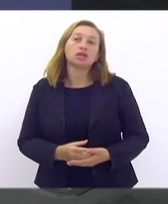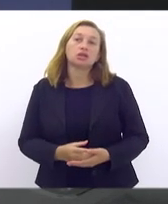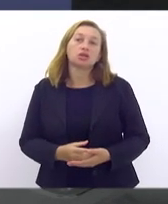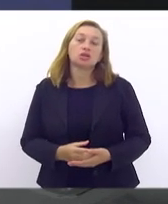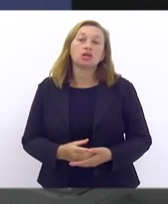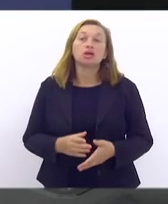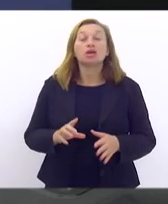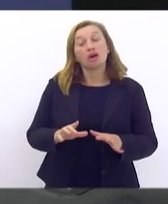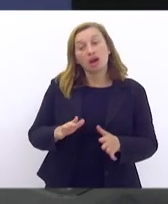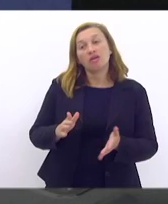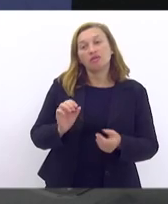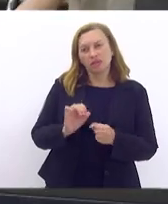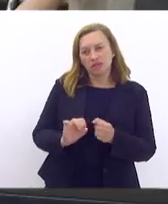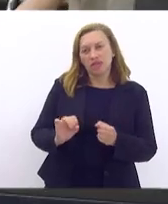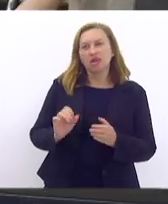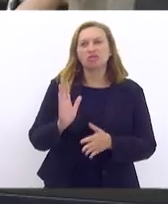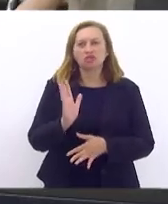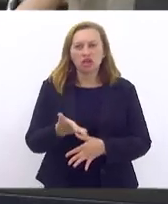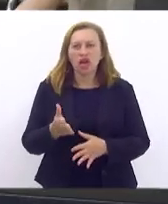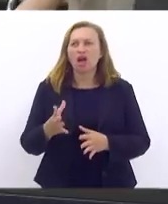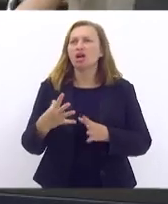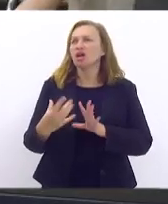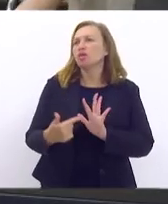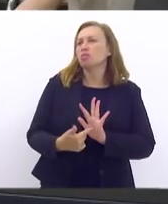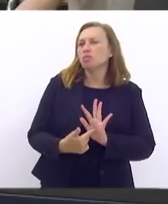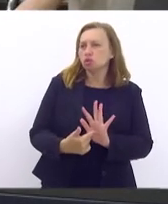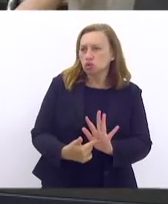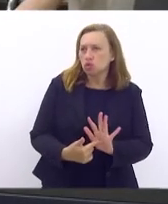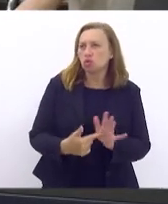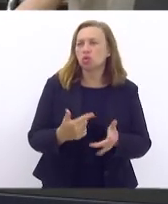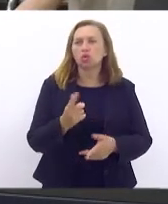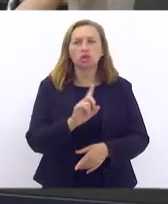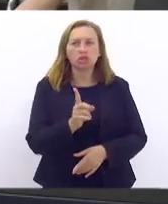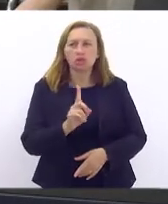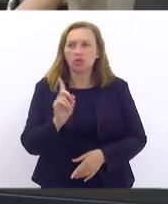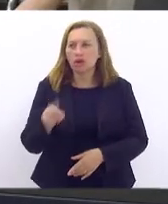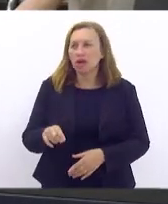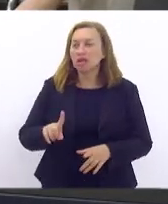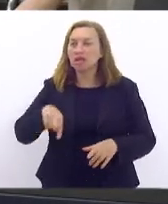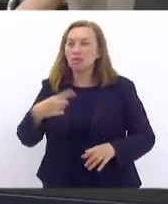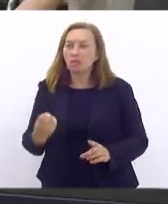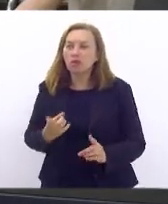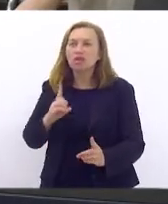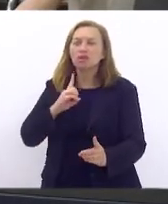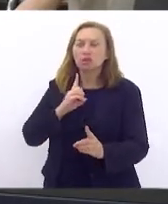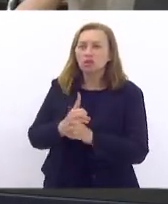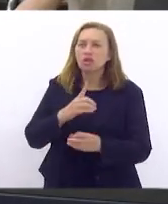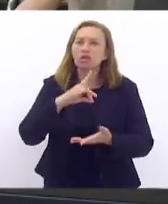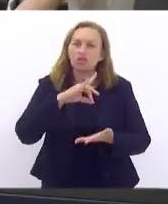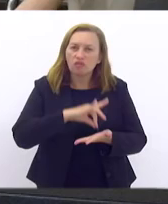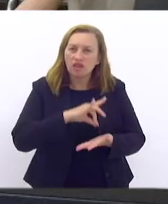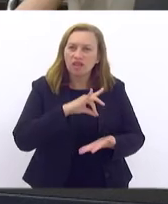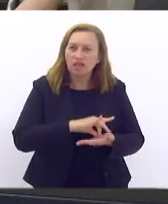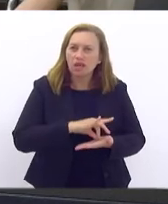foi feito, saiu até em reportagem que ele não era. E depois encontraram o